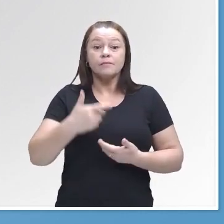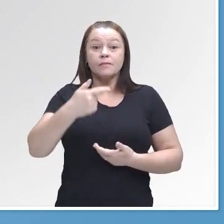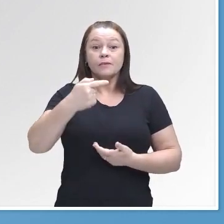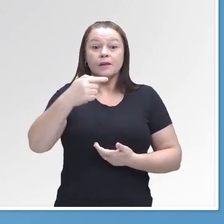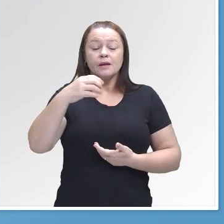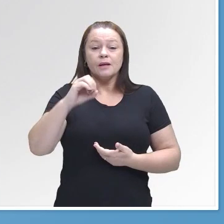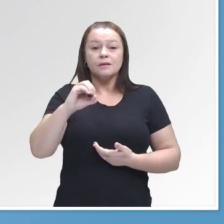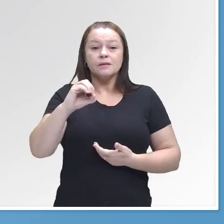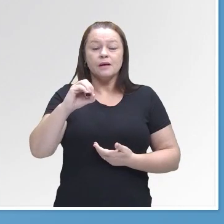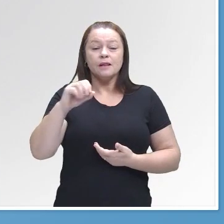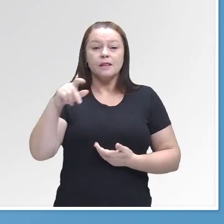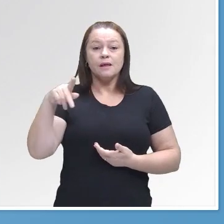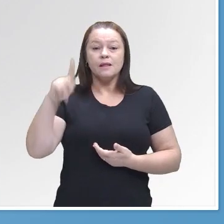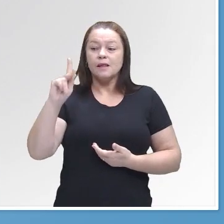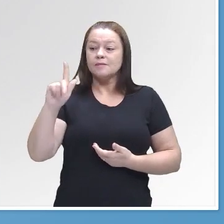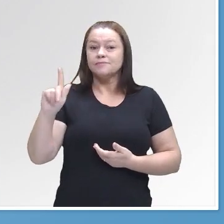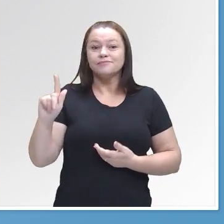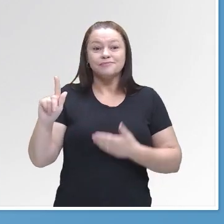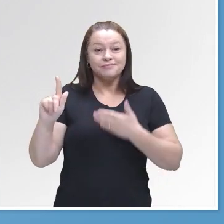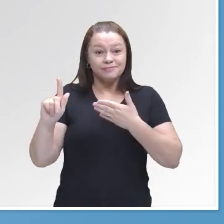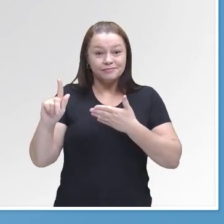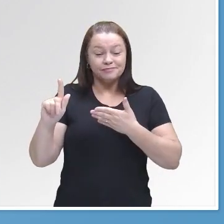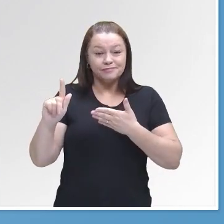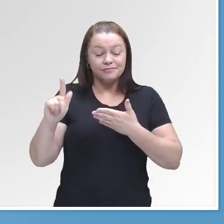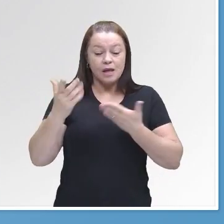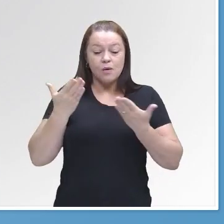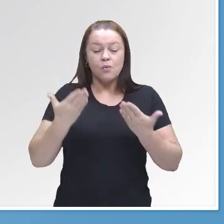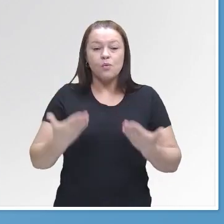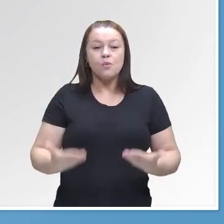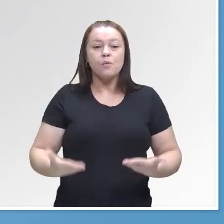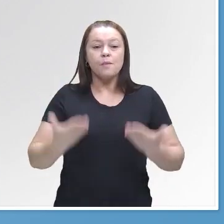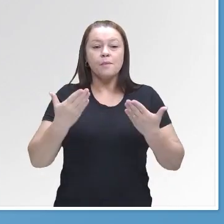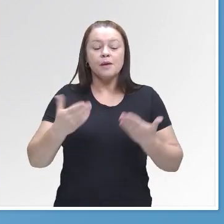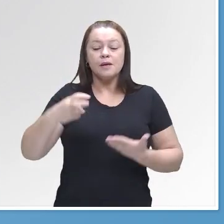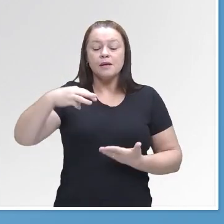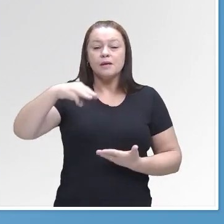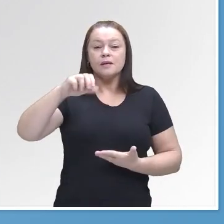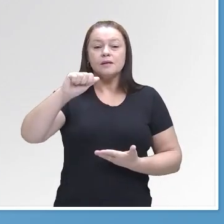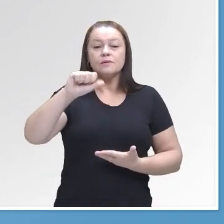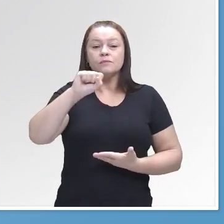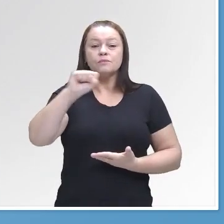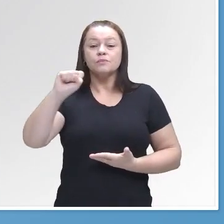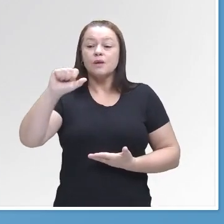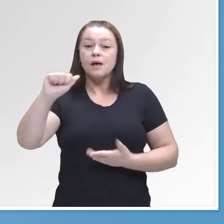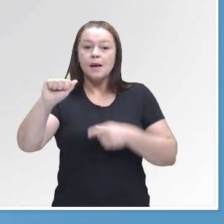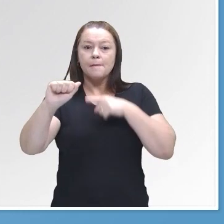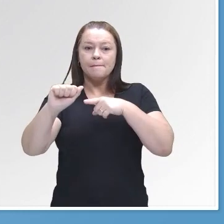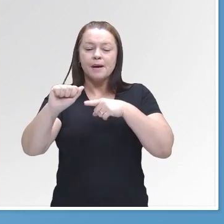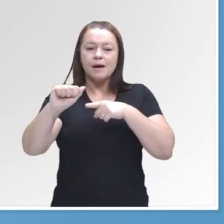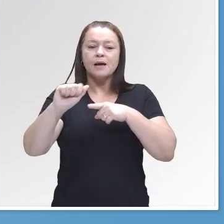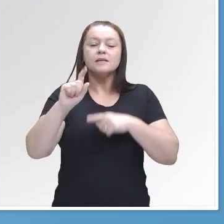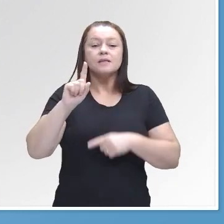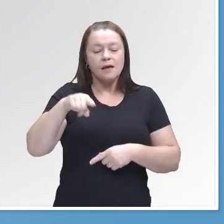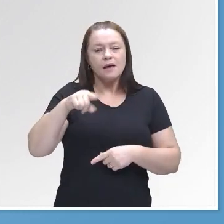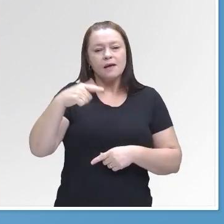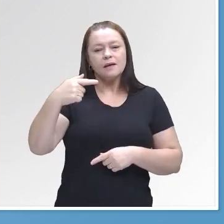70 quilos. A massa de Edla é